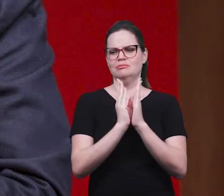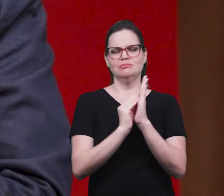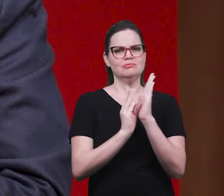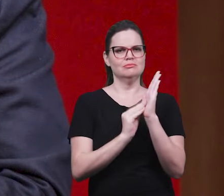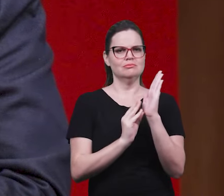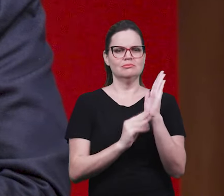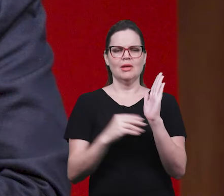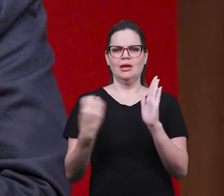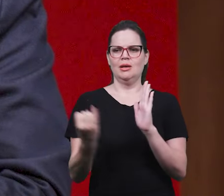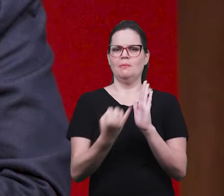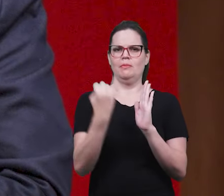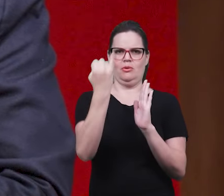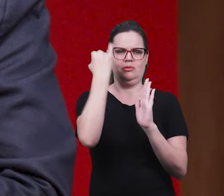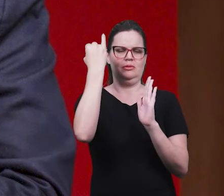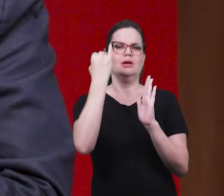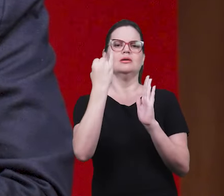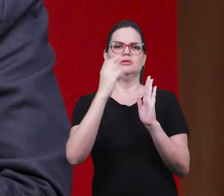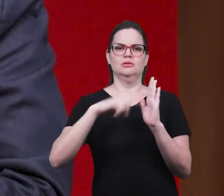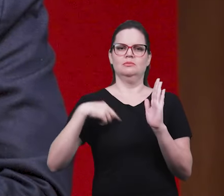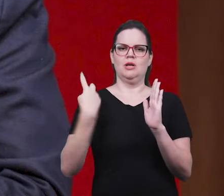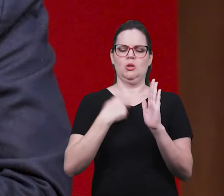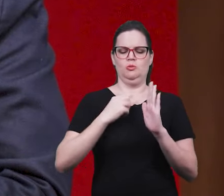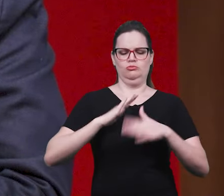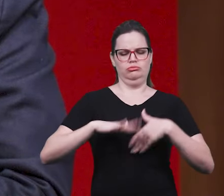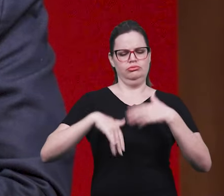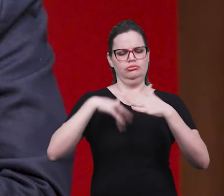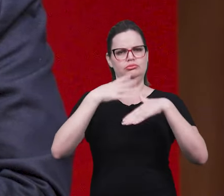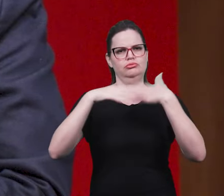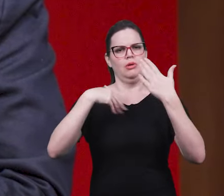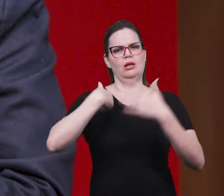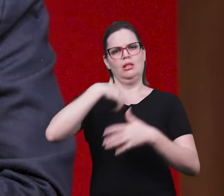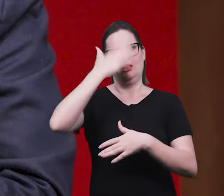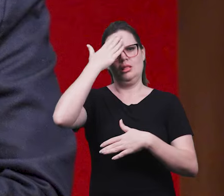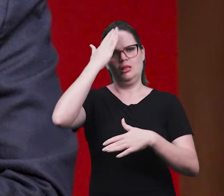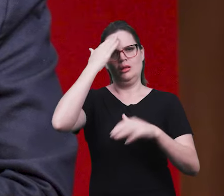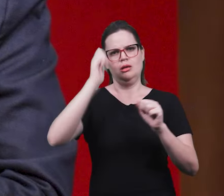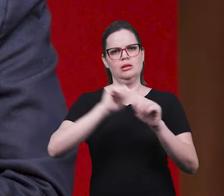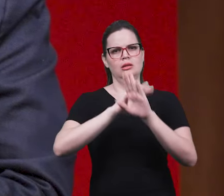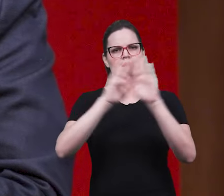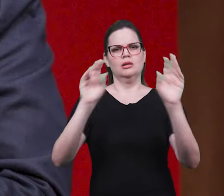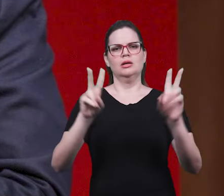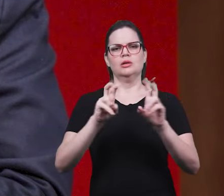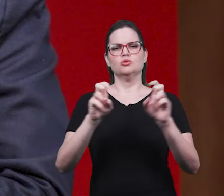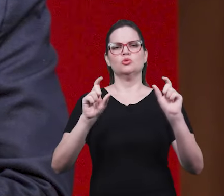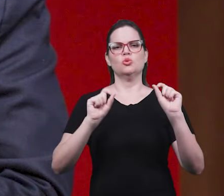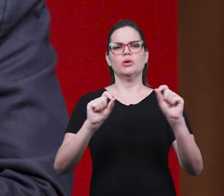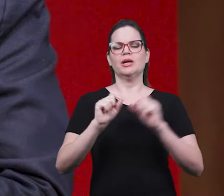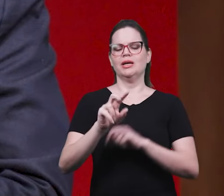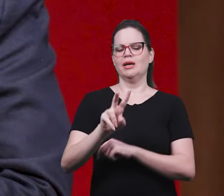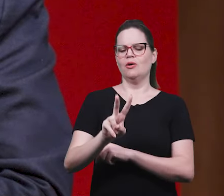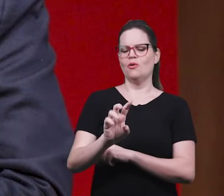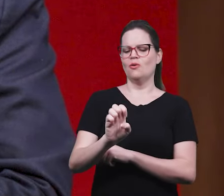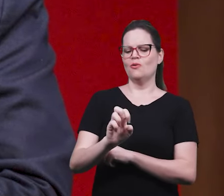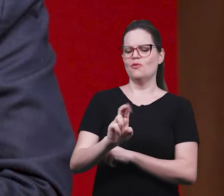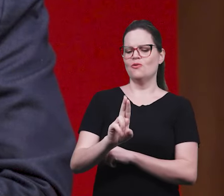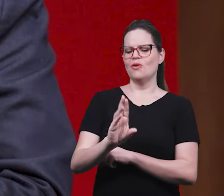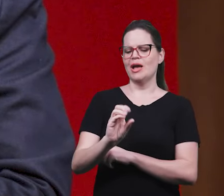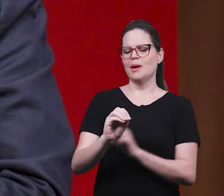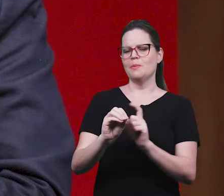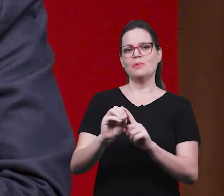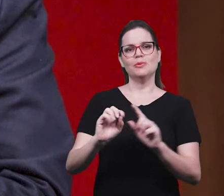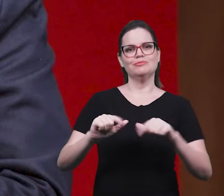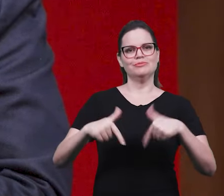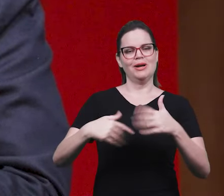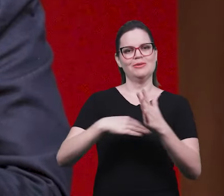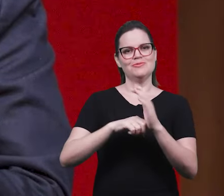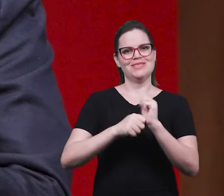vários pontos importantes para o nosso crescimento, para o nosso entendimento daquilo que é o Verbo, né? Daquilo que é o mistério de Deus, daquilo que é o Senhor